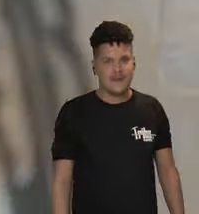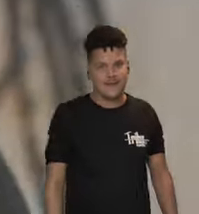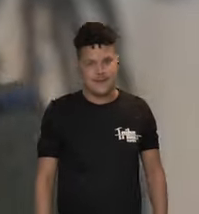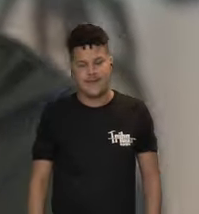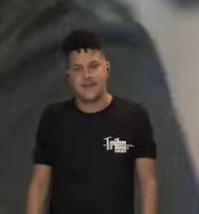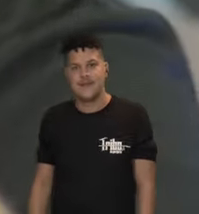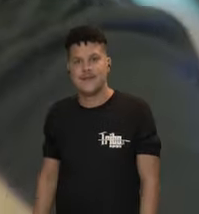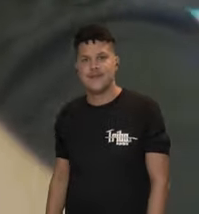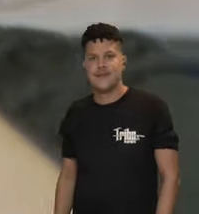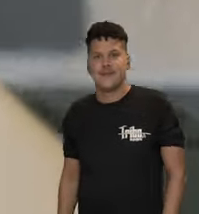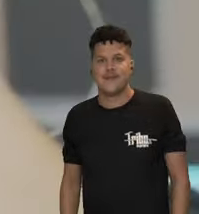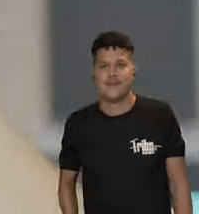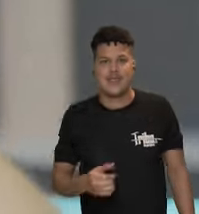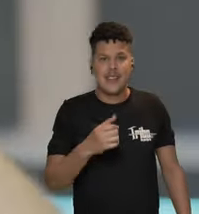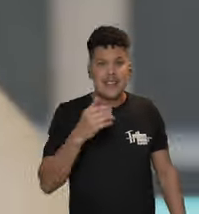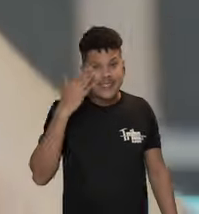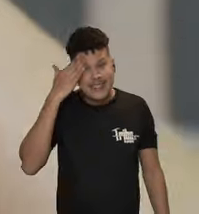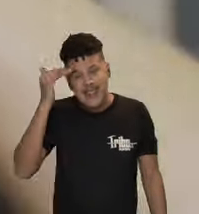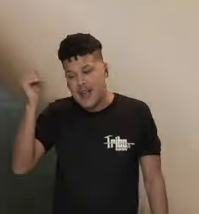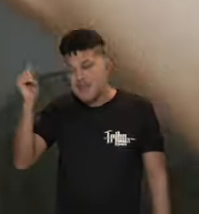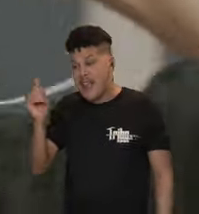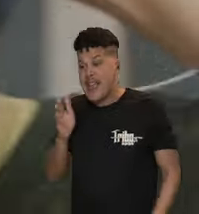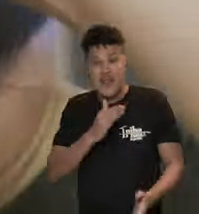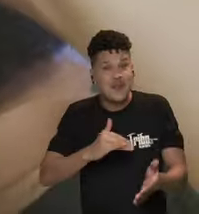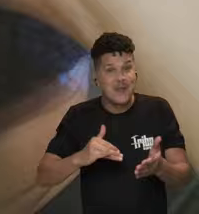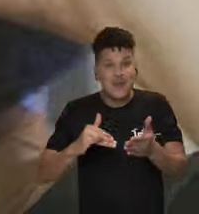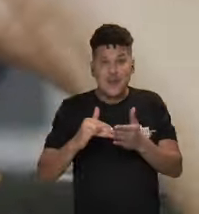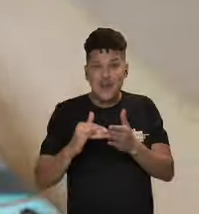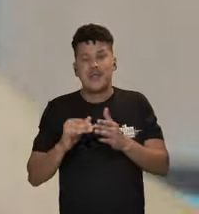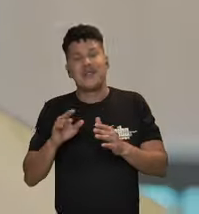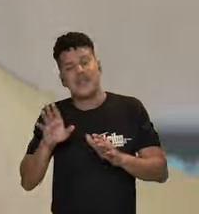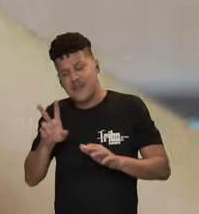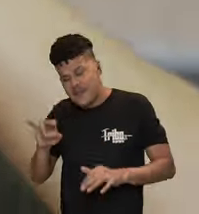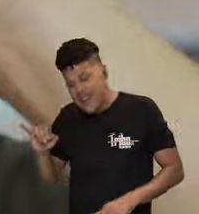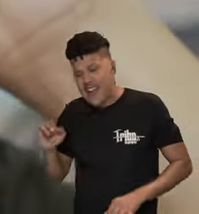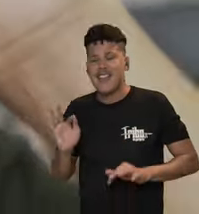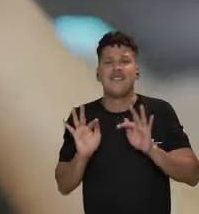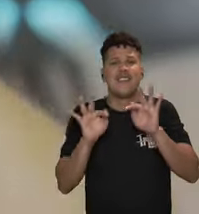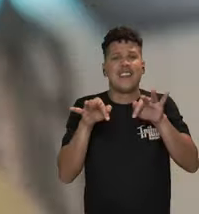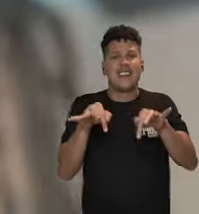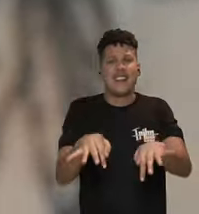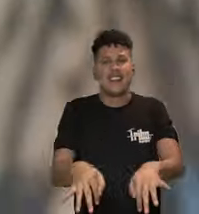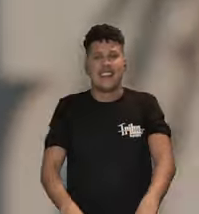yeah, yeah. Saber que tudo chega ao fim.